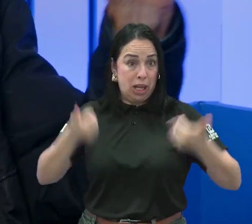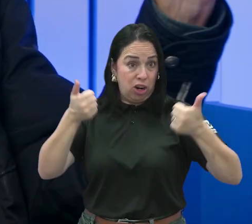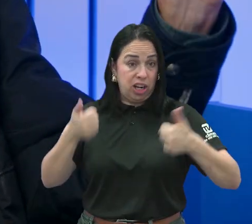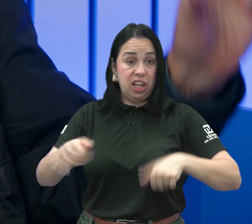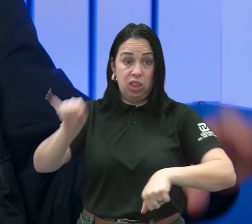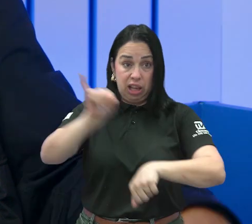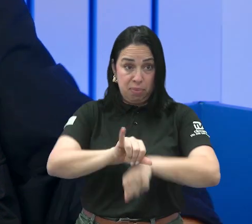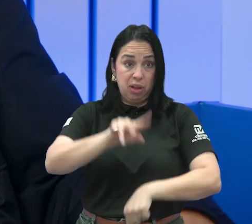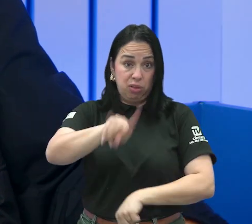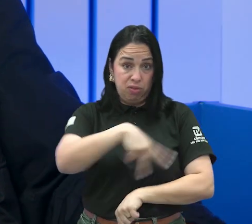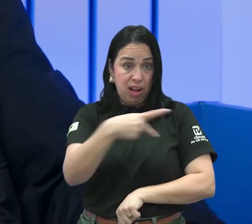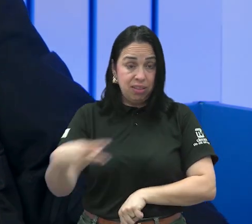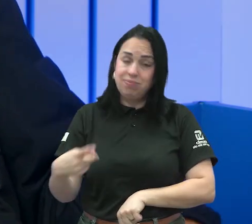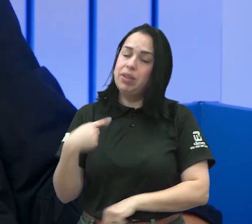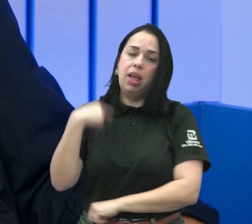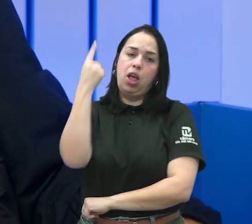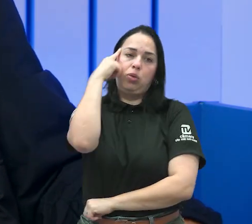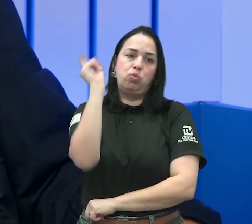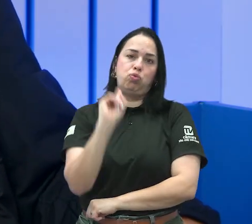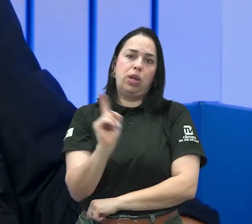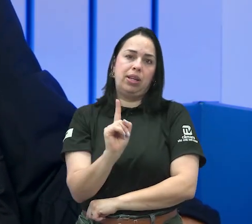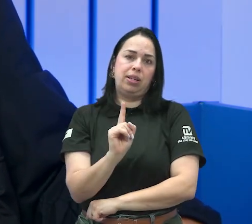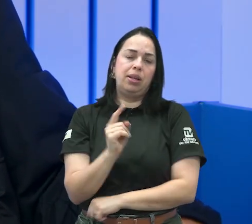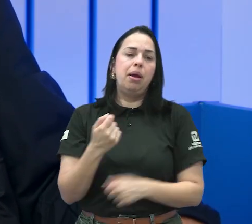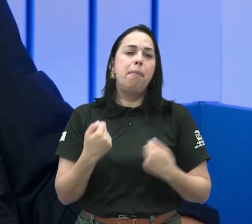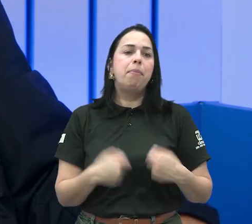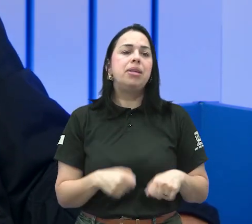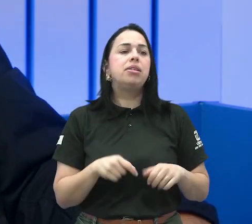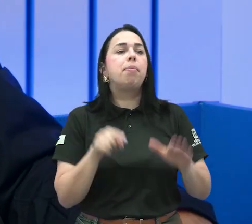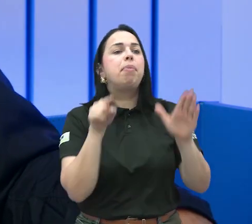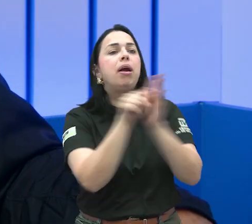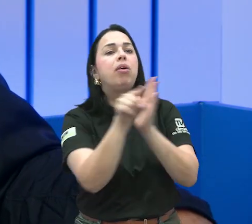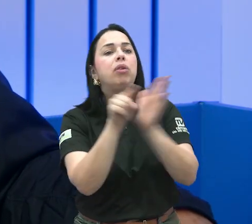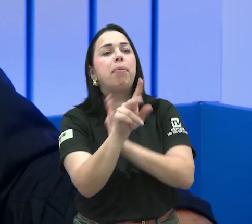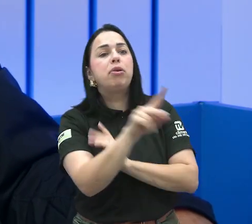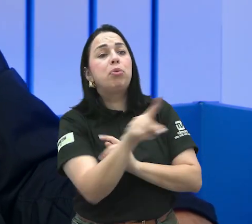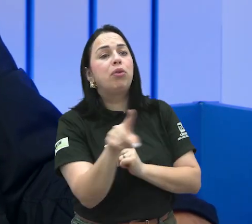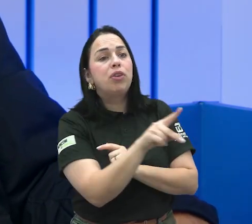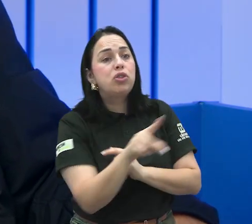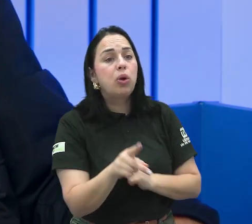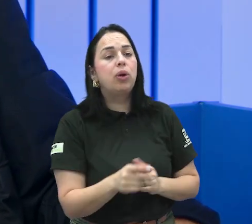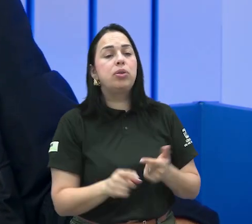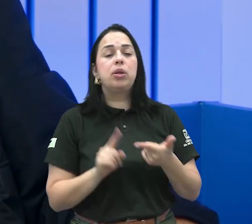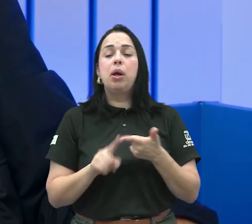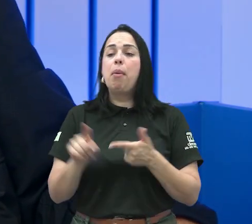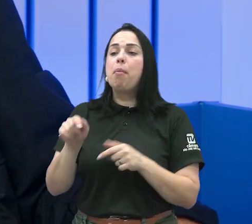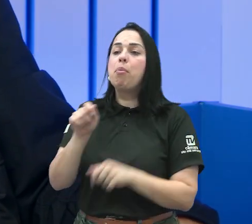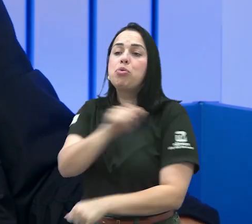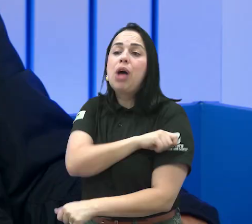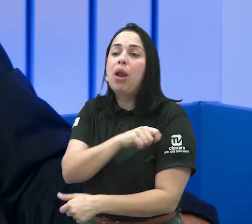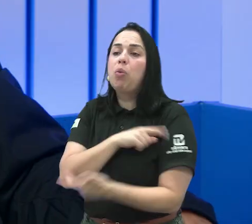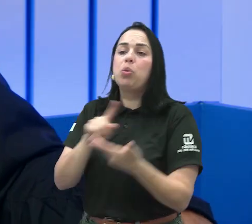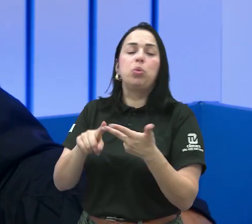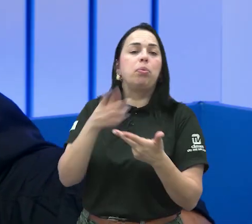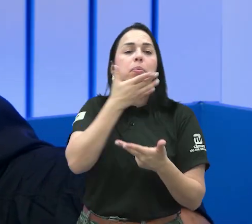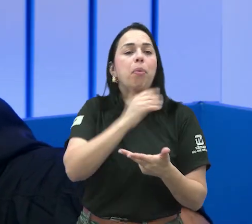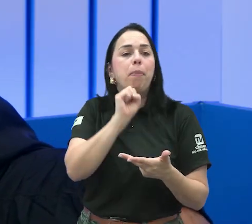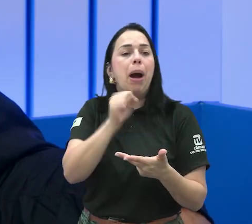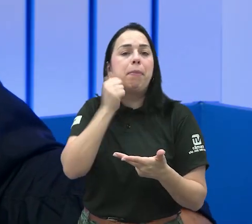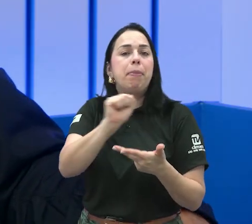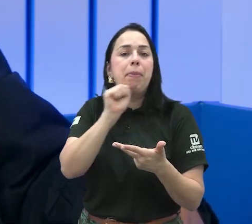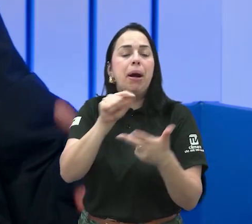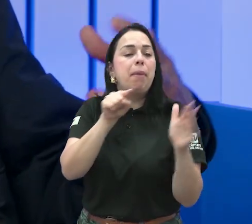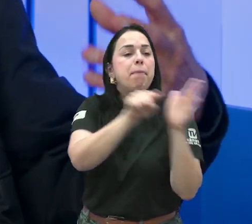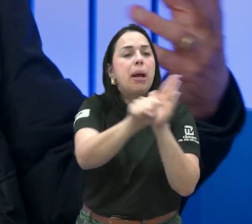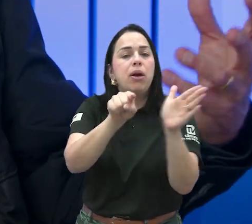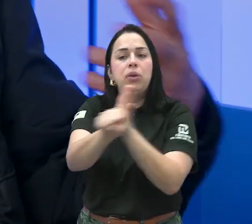de todo o Vale do Paraíba, né? Eu não sei, eu precisava perguntar isso para os professores que estão na rede pública, para os alunos, para os pais dos alunos,